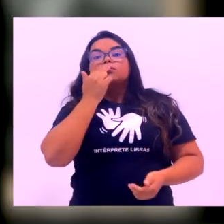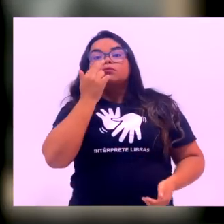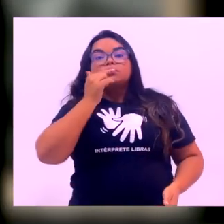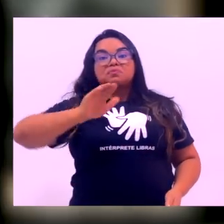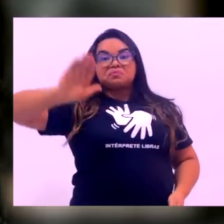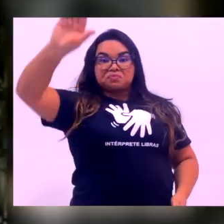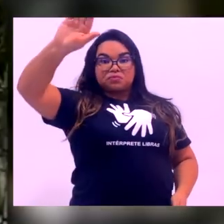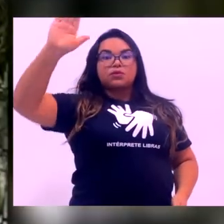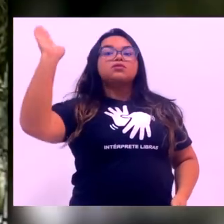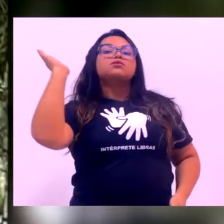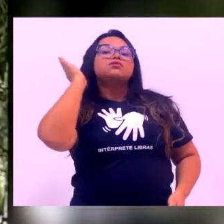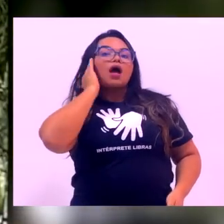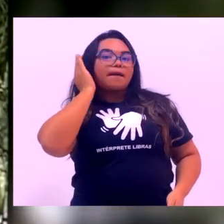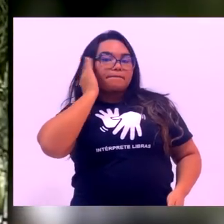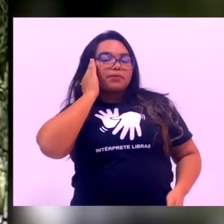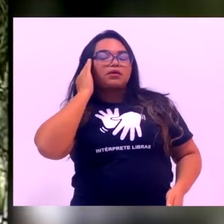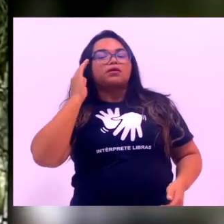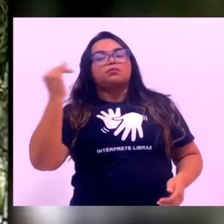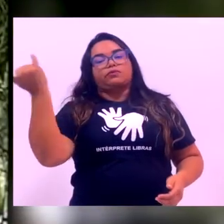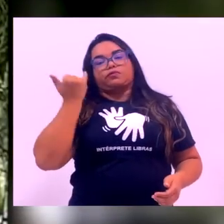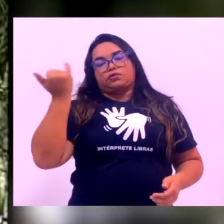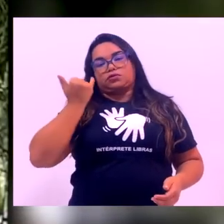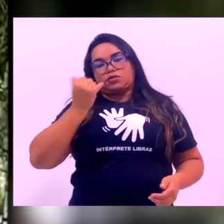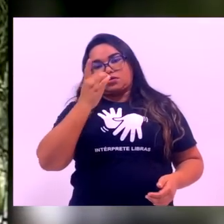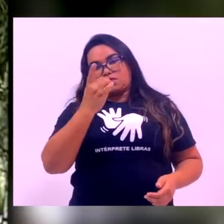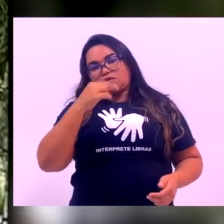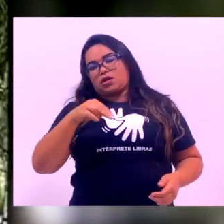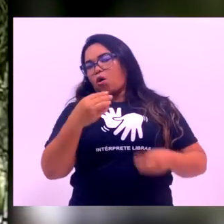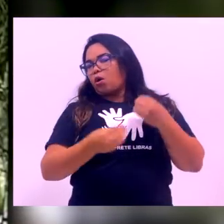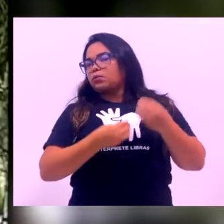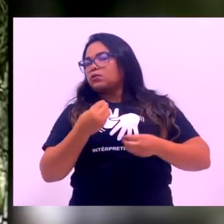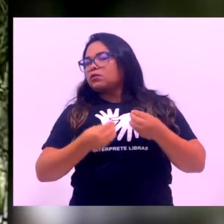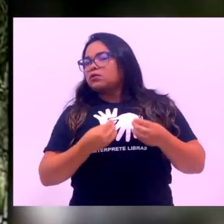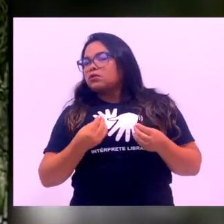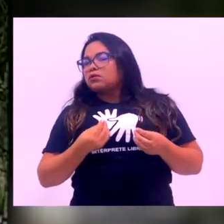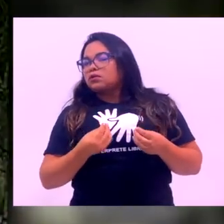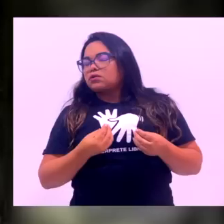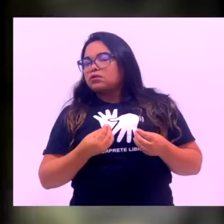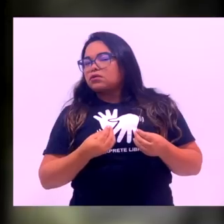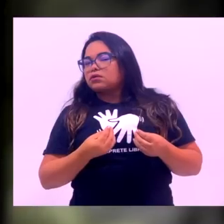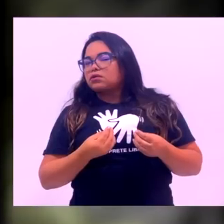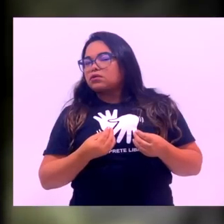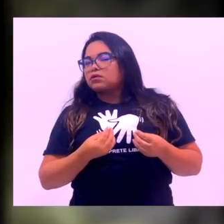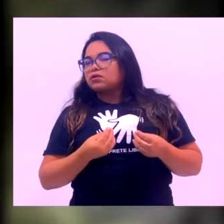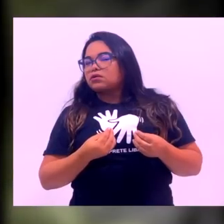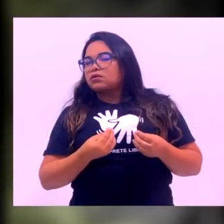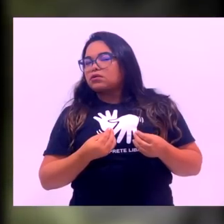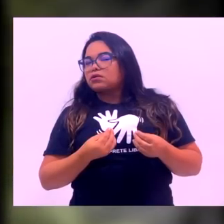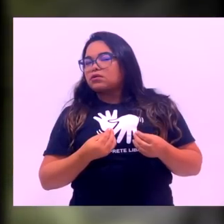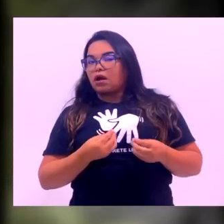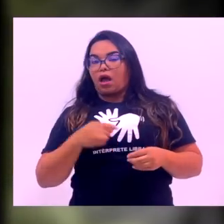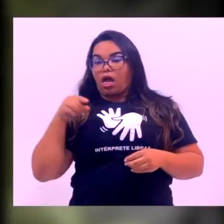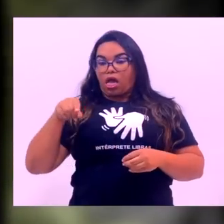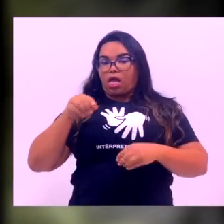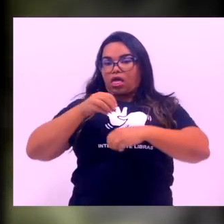Adolf Hitler sabia as profecias de Daniel. Como é que ele sabia? Ele deu uma